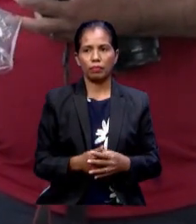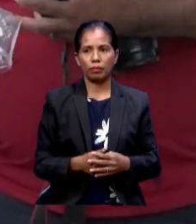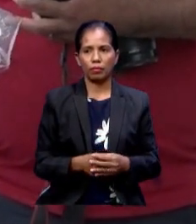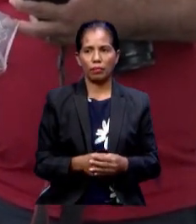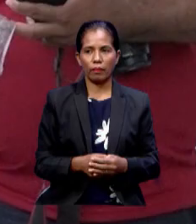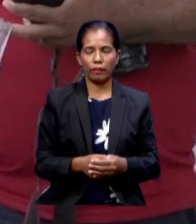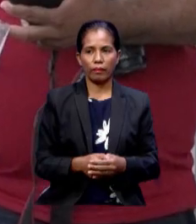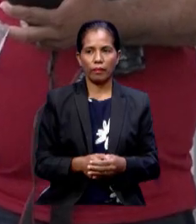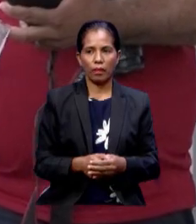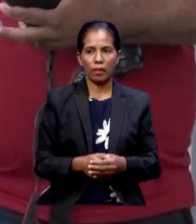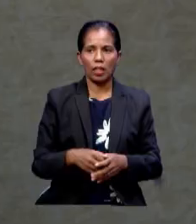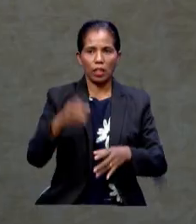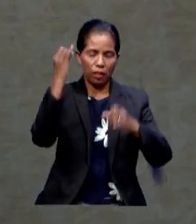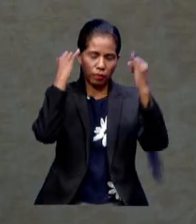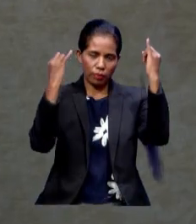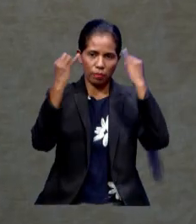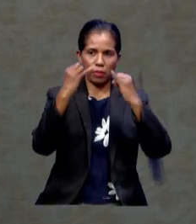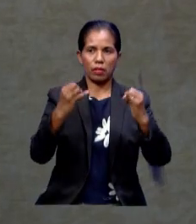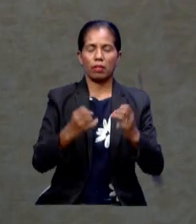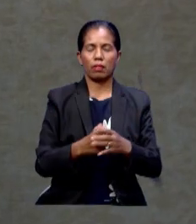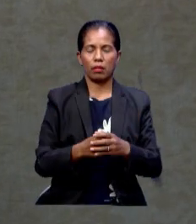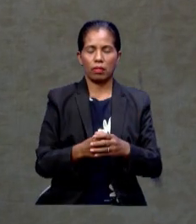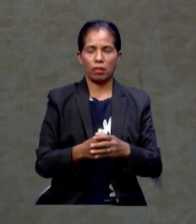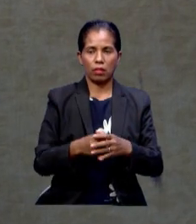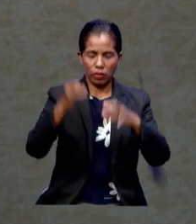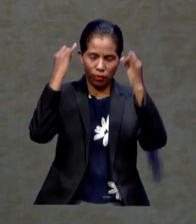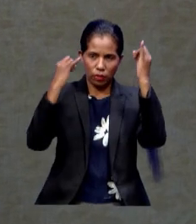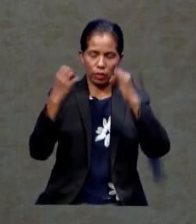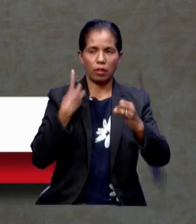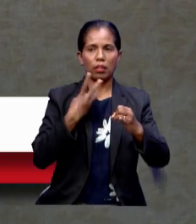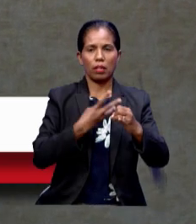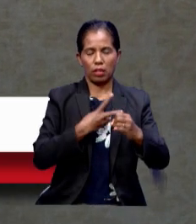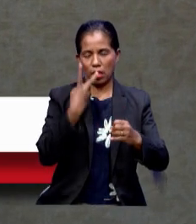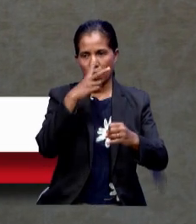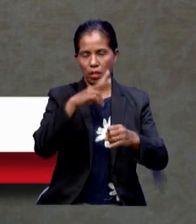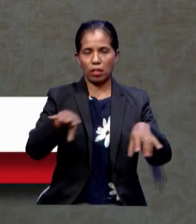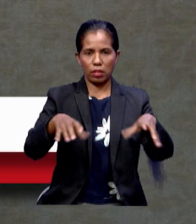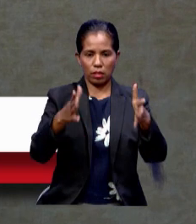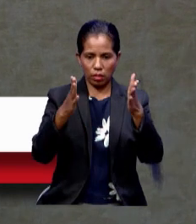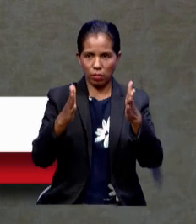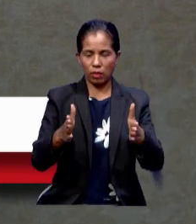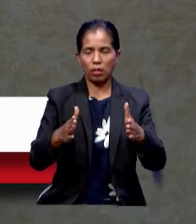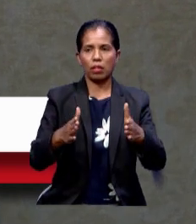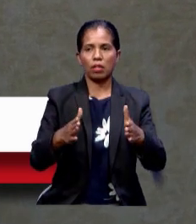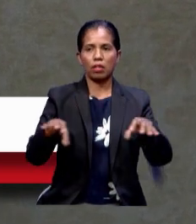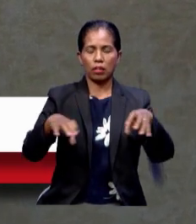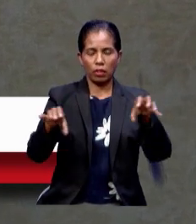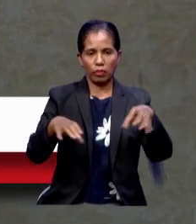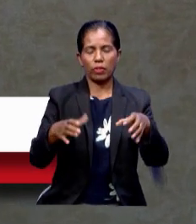e trabalhador nível que informação no credibilidade teve também trabalhador nível que serviço e reuni